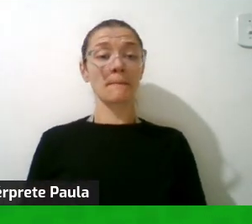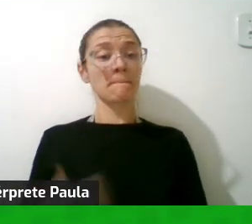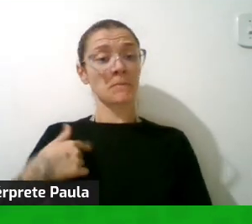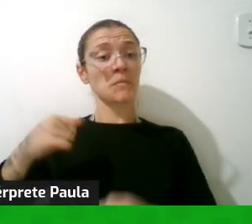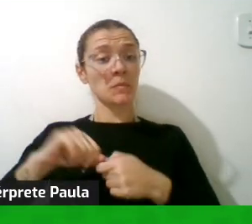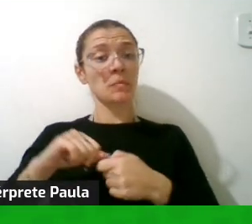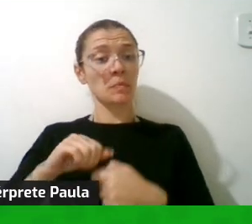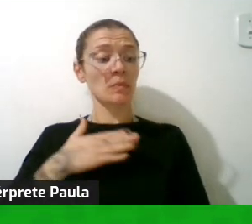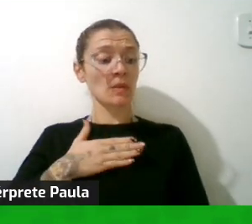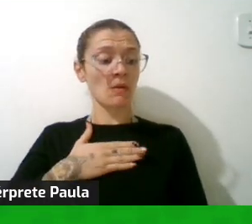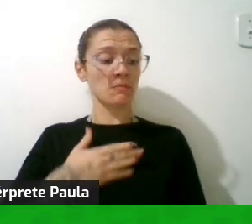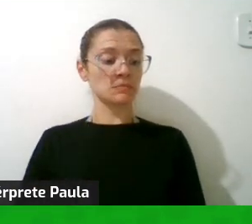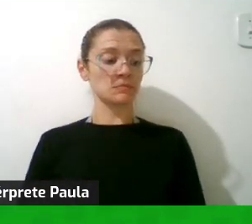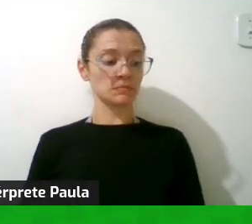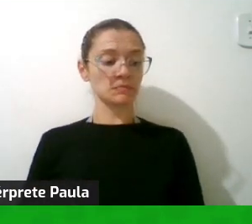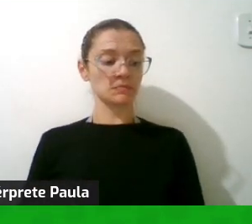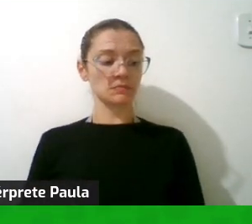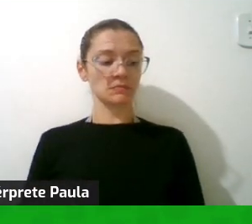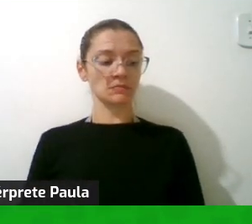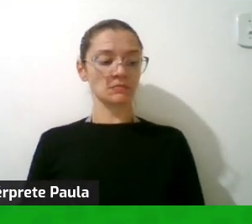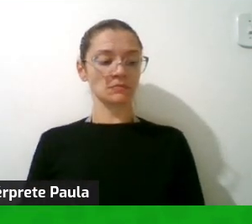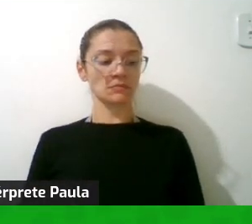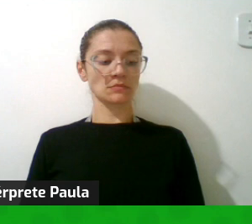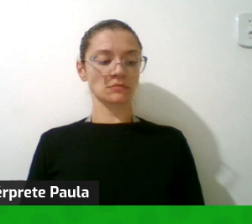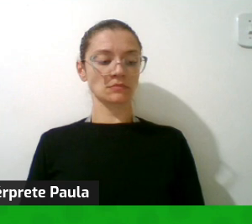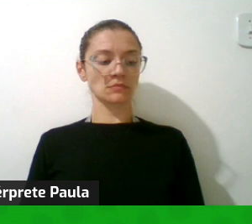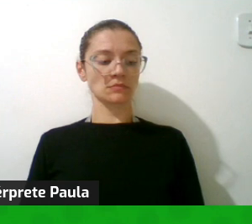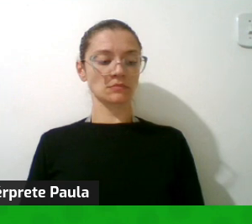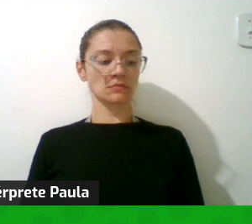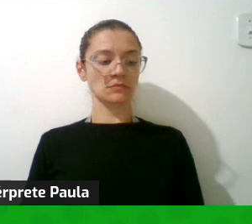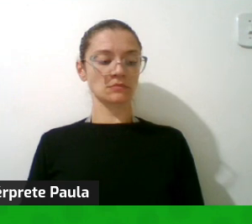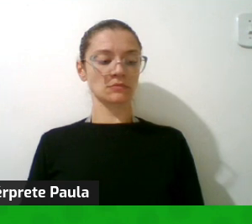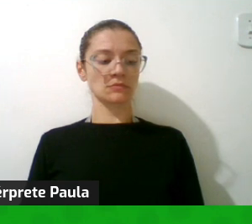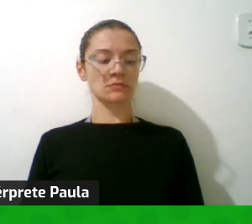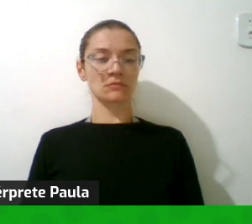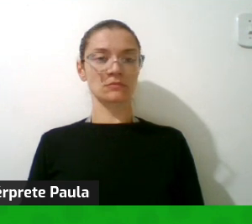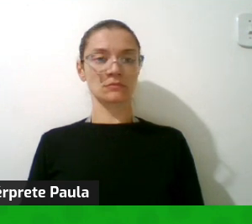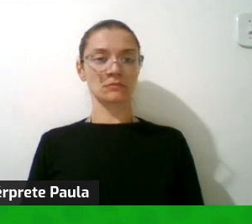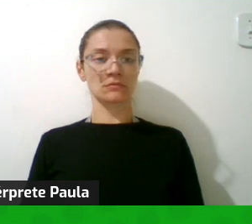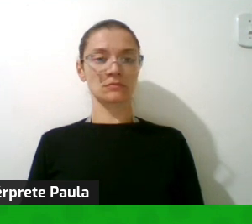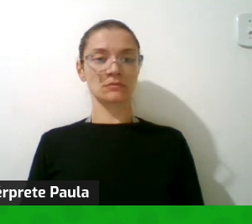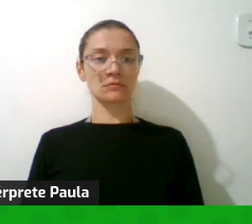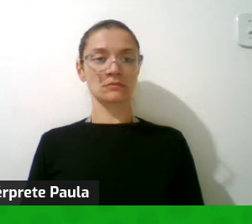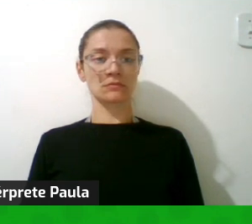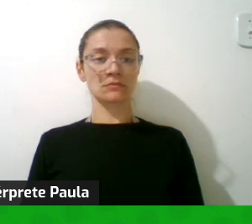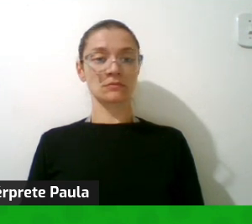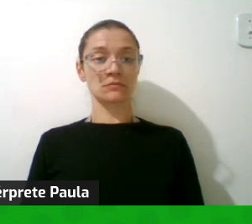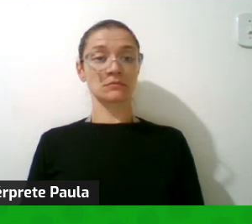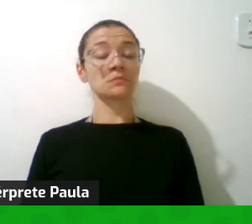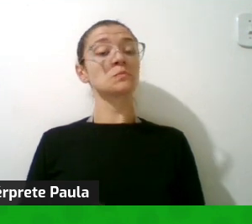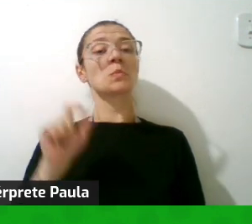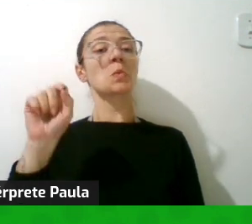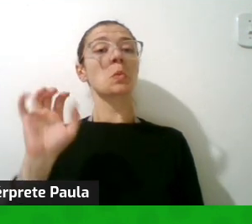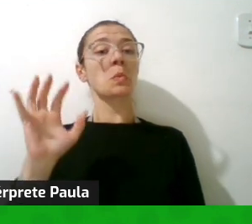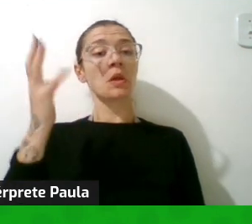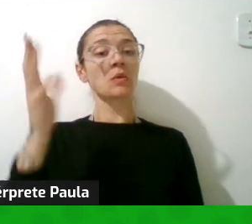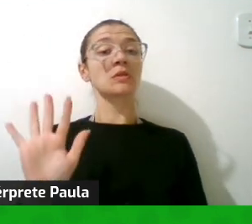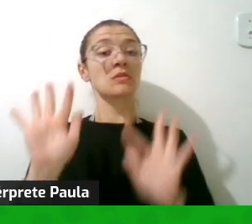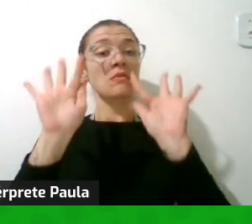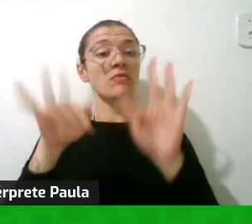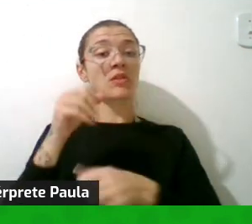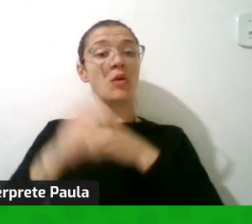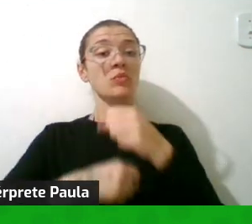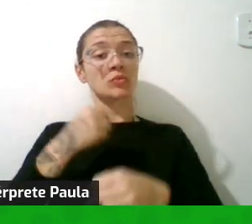corrente. Então, eu sempre puxo o mês corrente para frente. O que acontece? No final do ano, eu vou ter essa minha ordem ao contrário. Então, eu vou